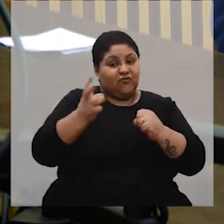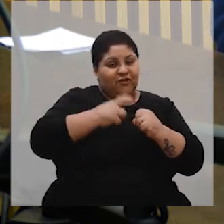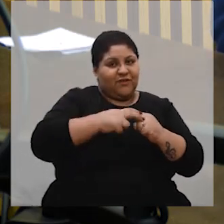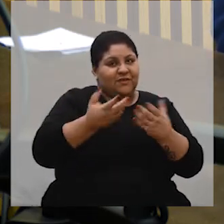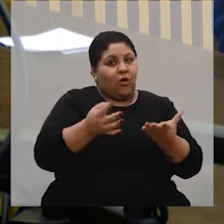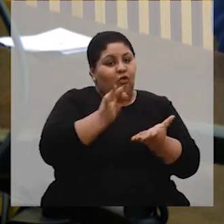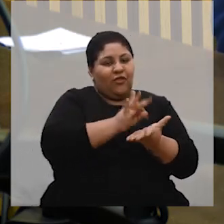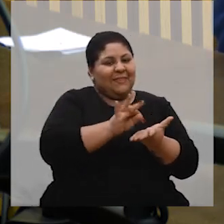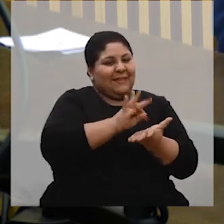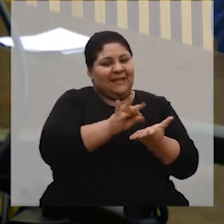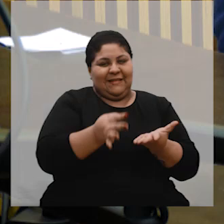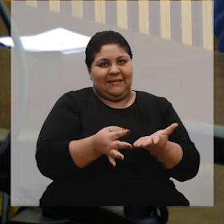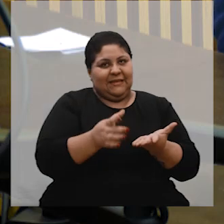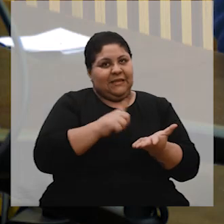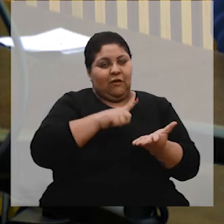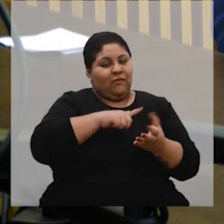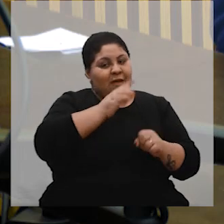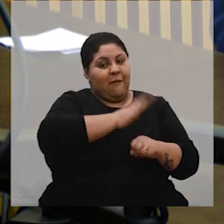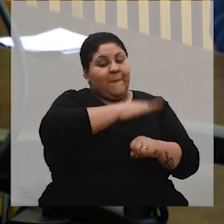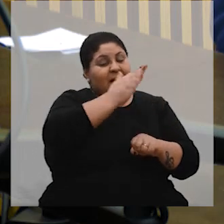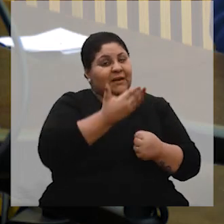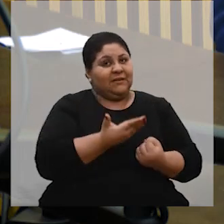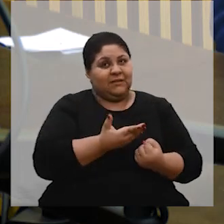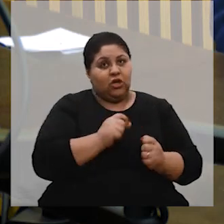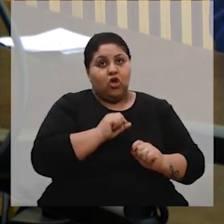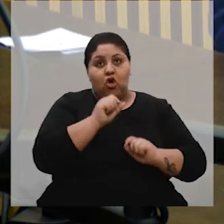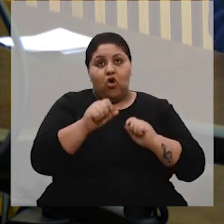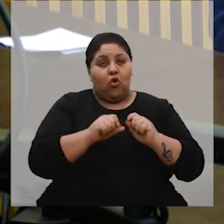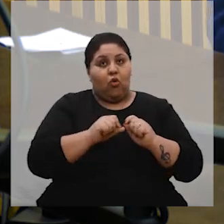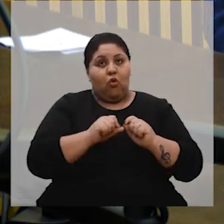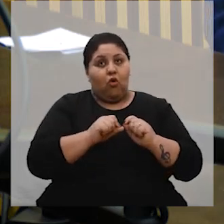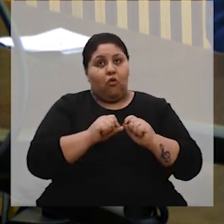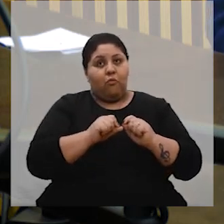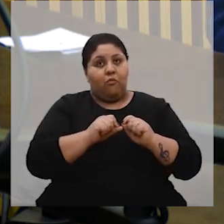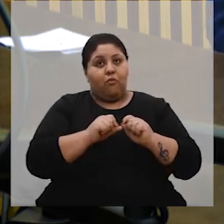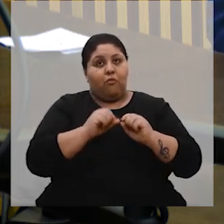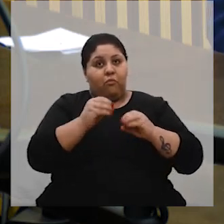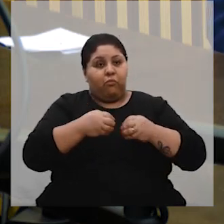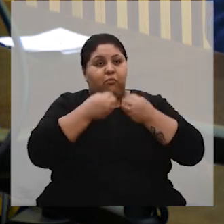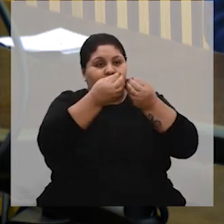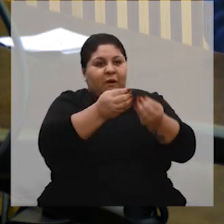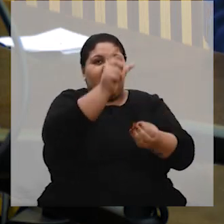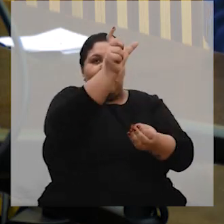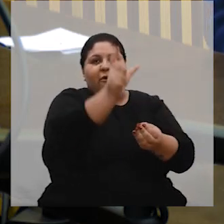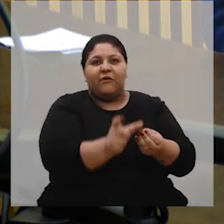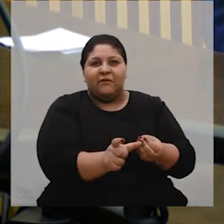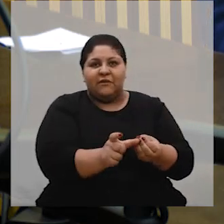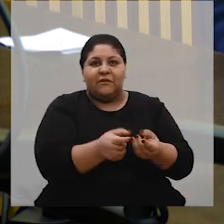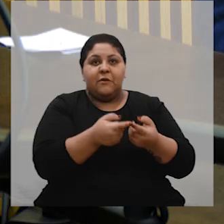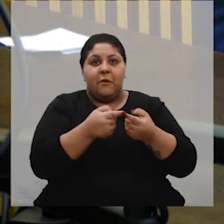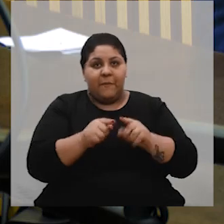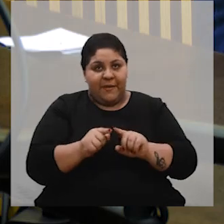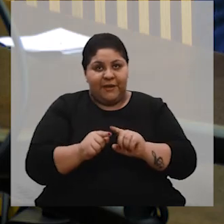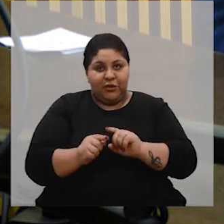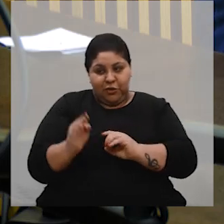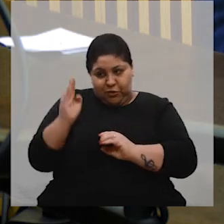na teoria, eu não tenho mais como transmitir uma doença que eu não tenho. Mas o soldadinho vai me